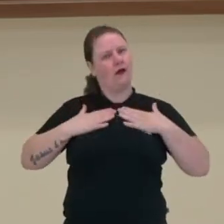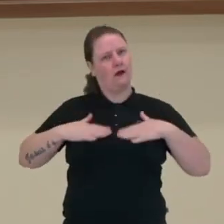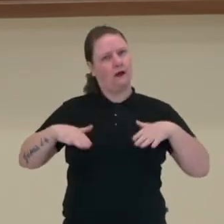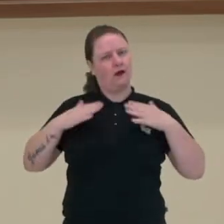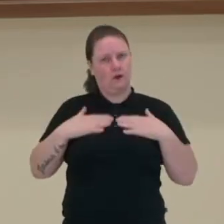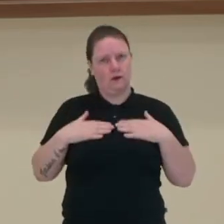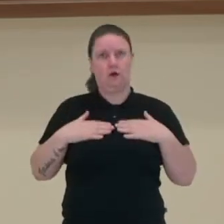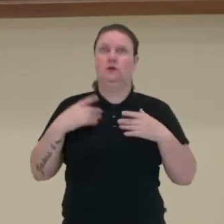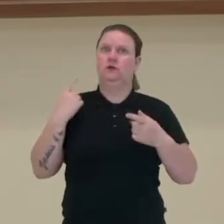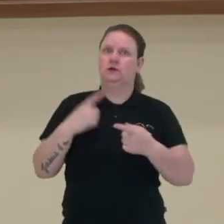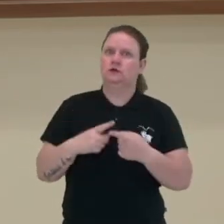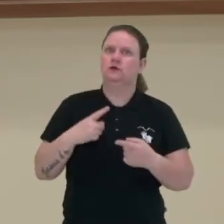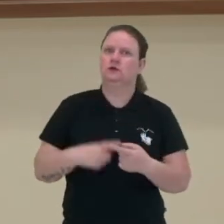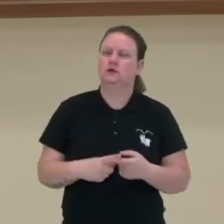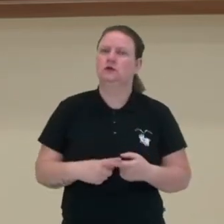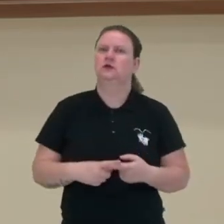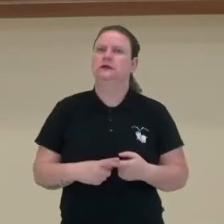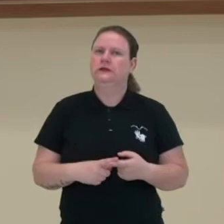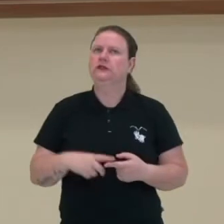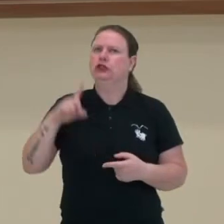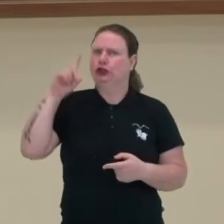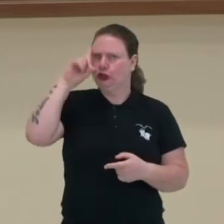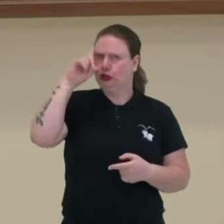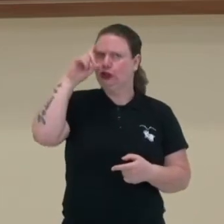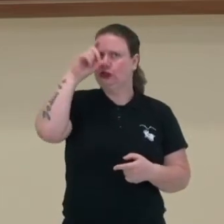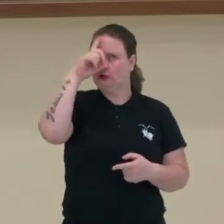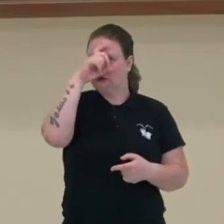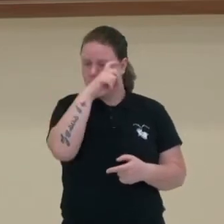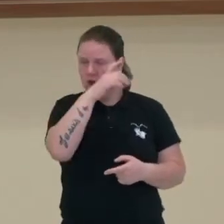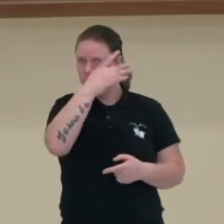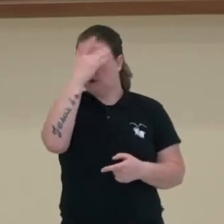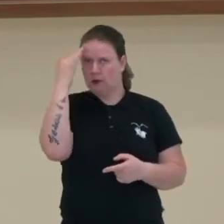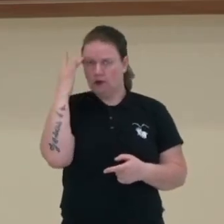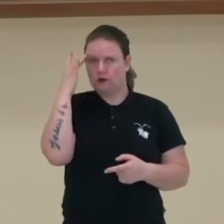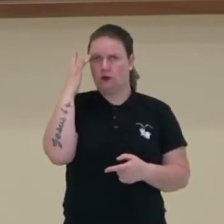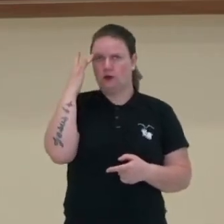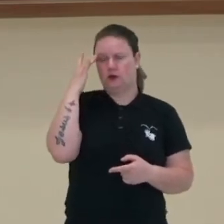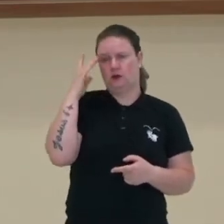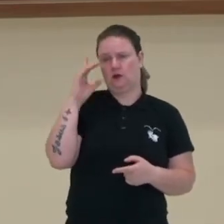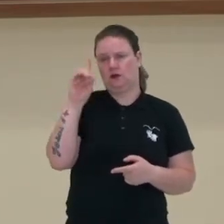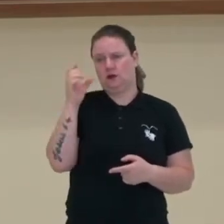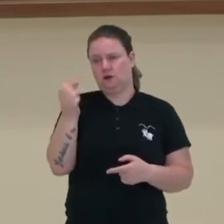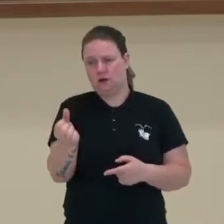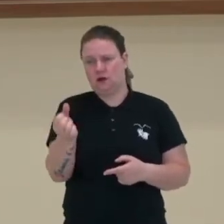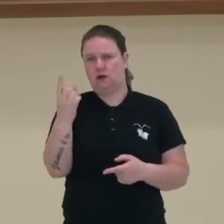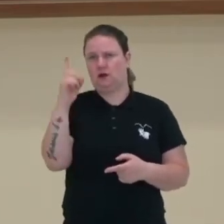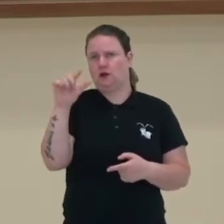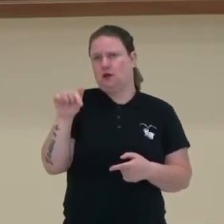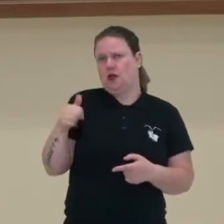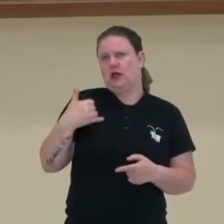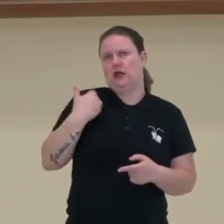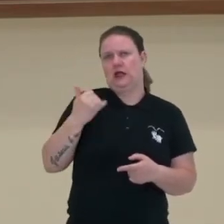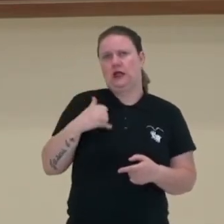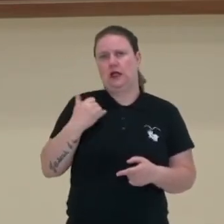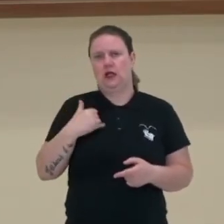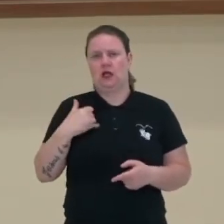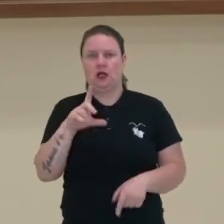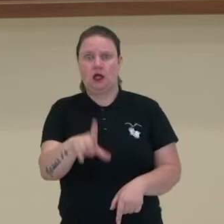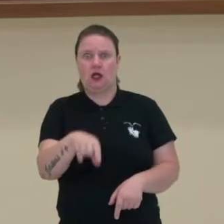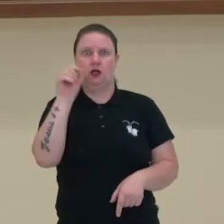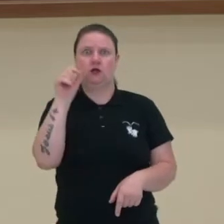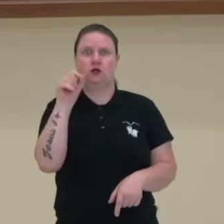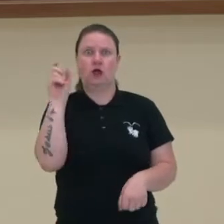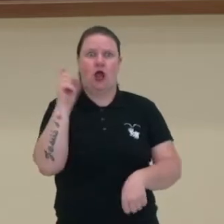uma tarefa muito difícil você cobrar de uma pessoa de 16, 17 anos que ela decida a vida toda dela